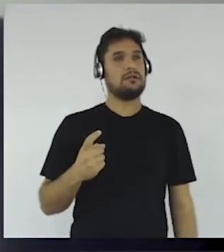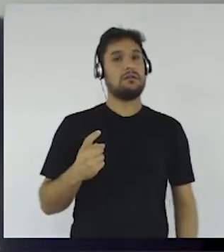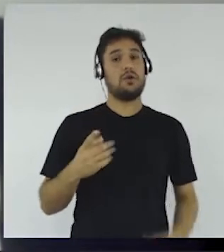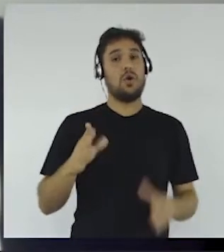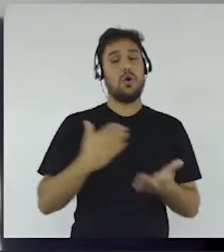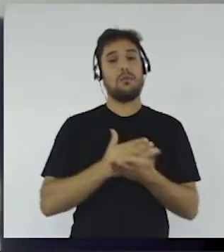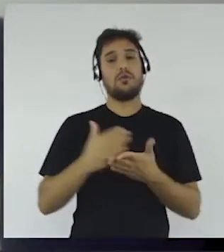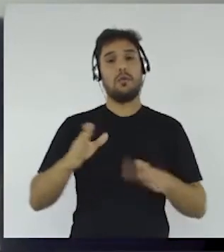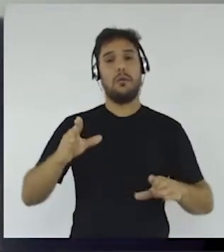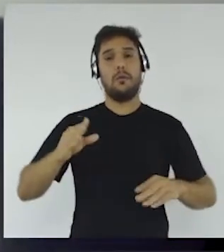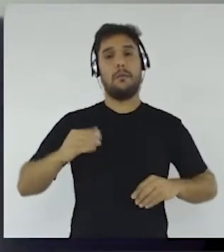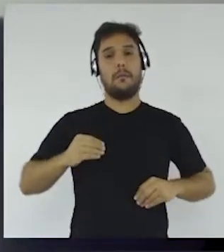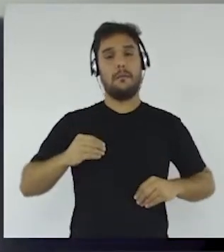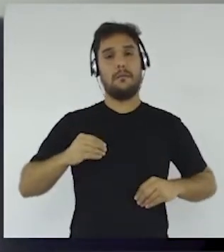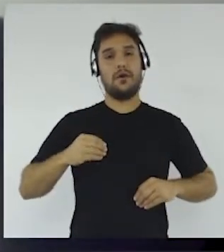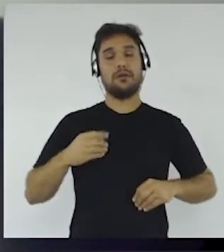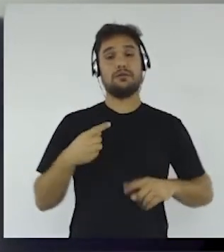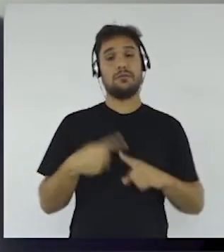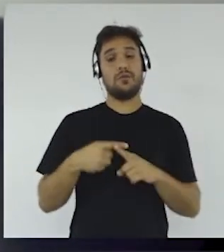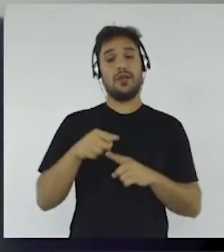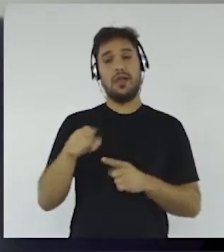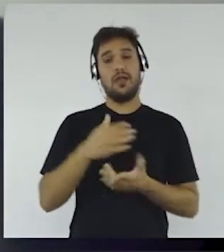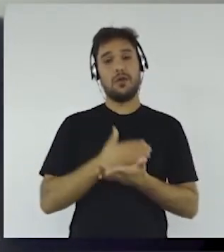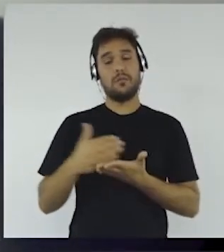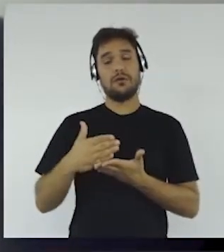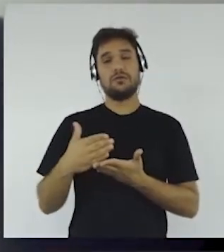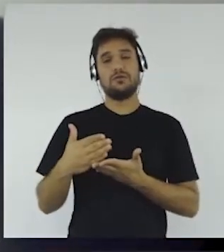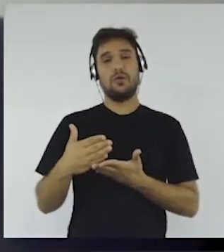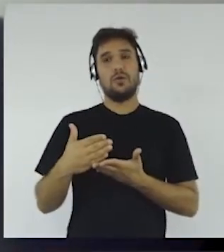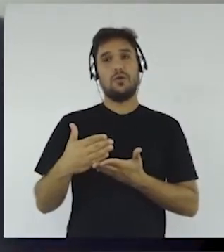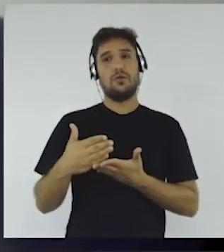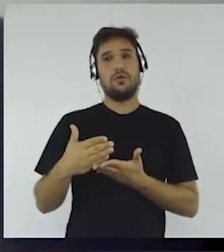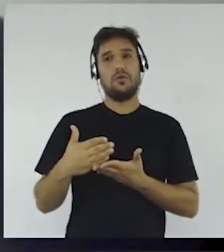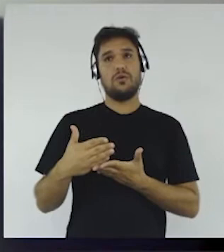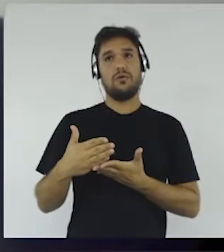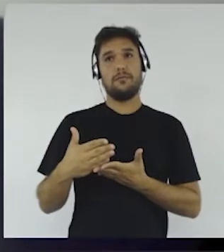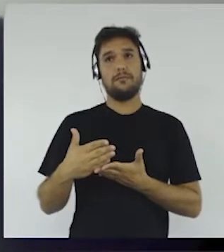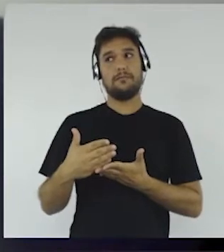tomou posse, porque ele concorreu pela